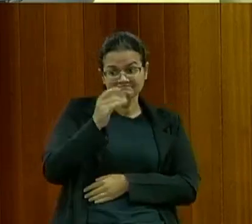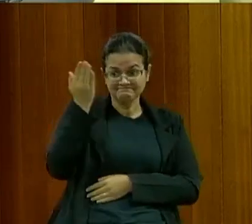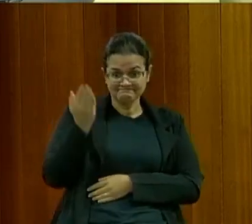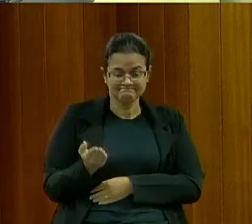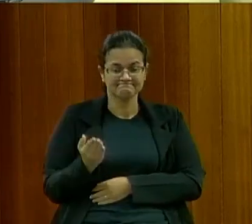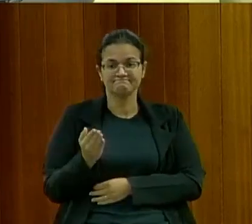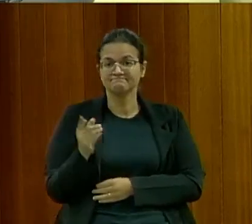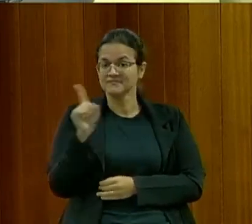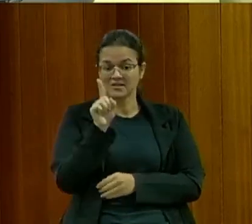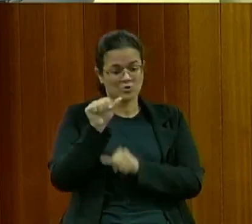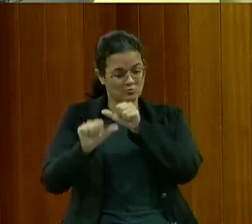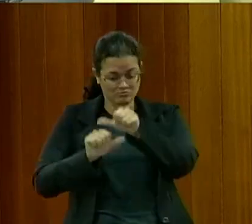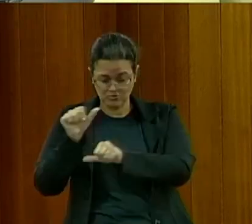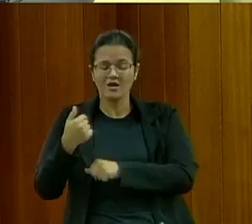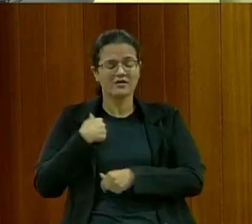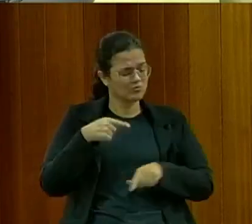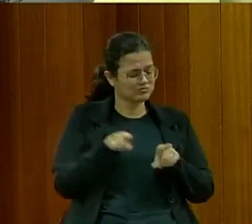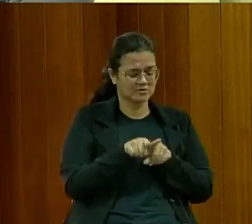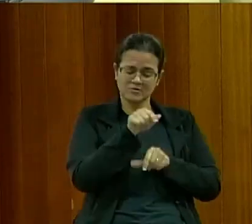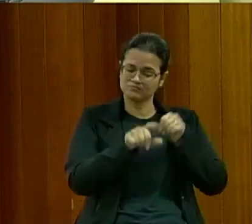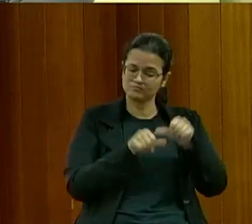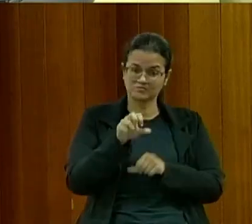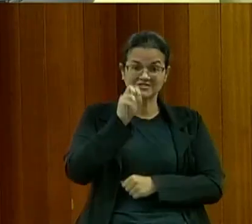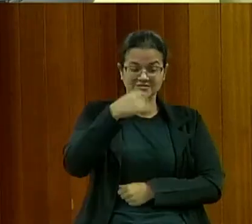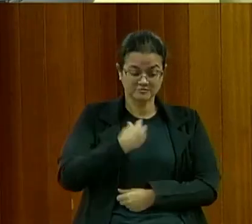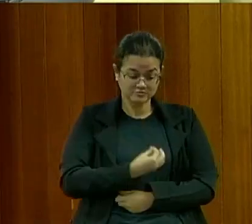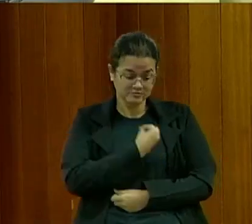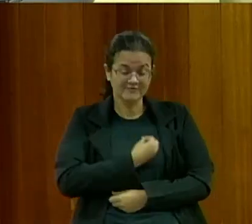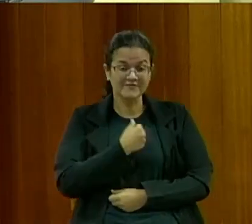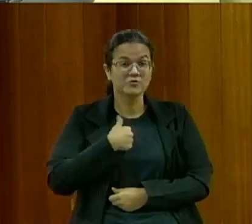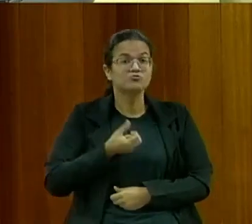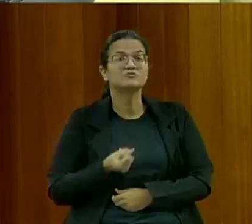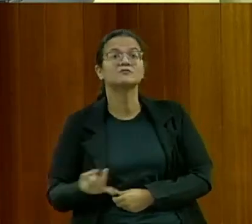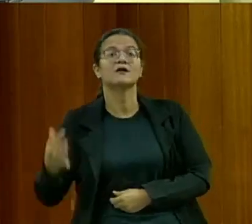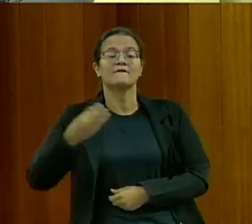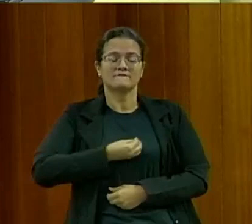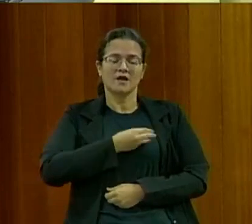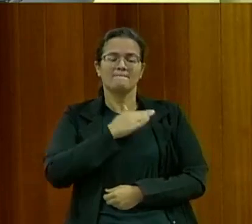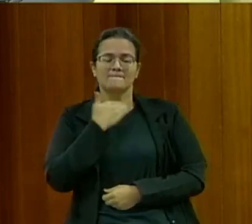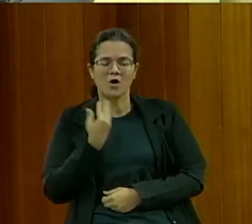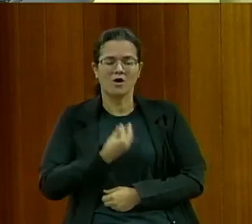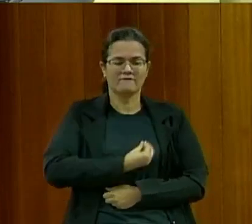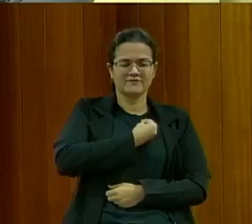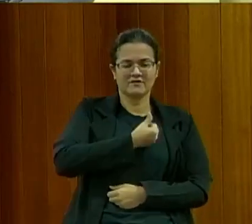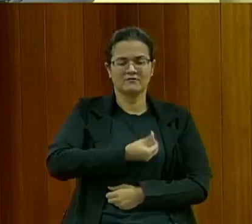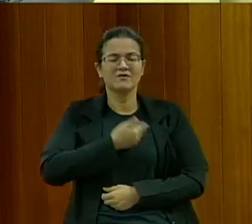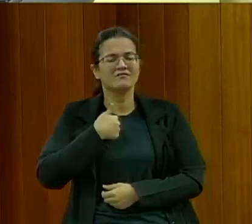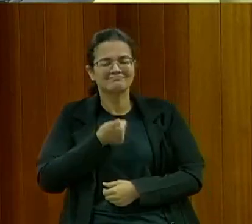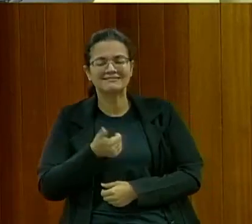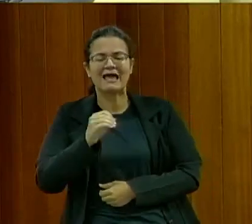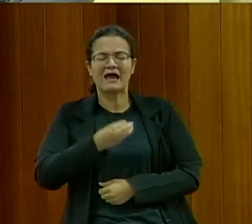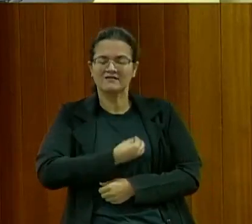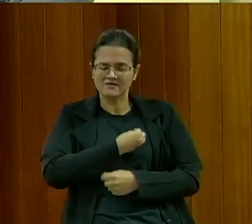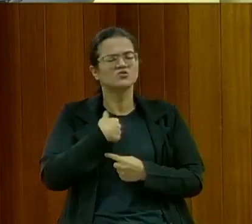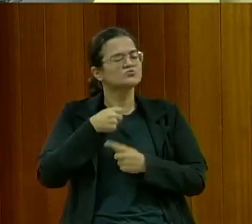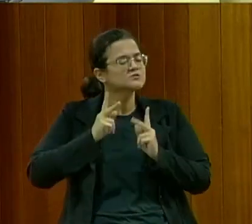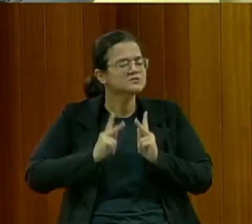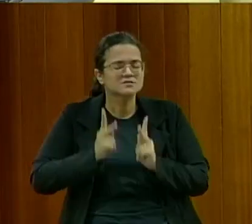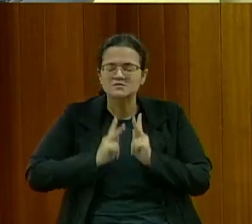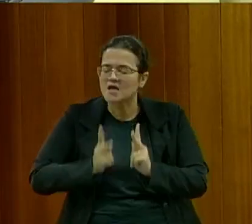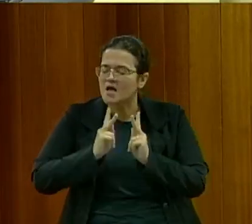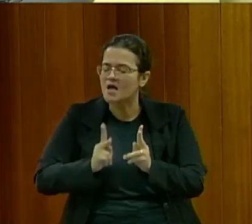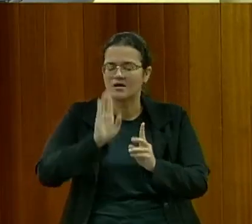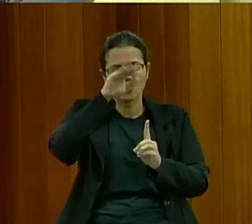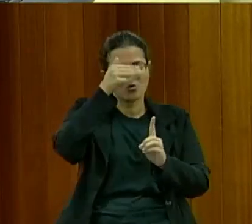mudo. Se eu viver 10 vidas e eu puder, é 10 vidas que eu sou homenageador do Íris, por tudo que ele representou, por todos e por